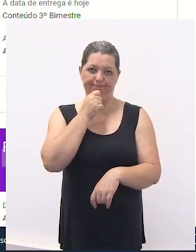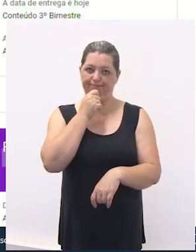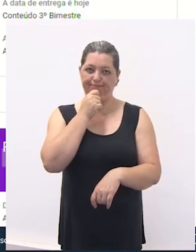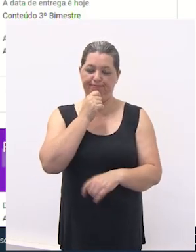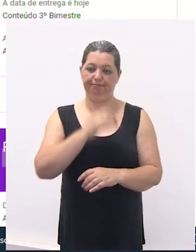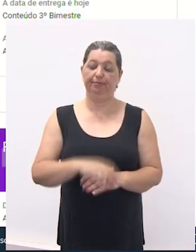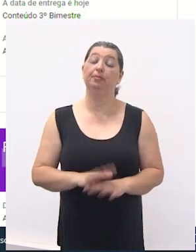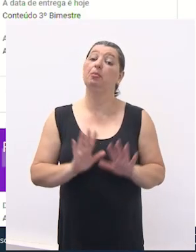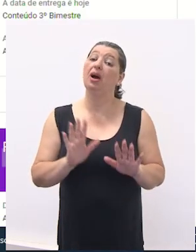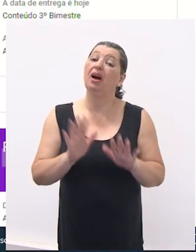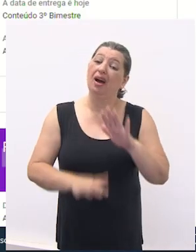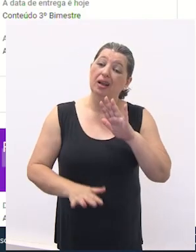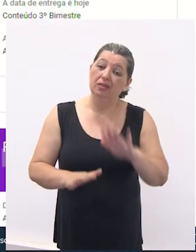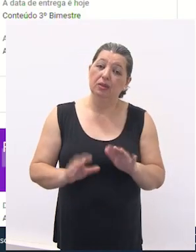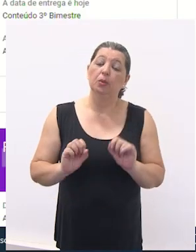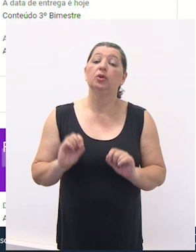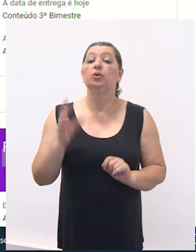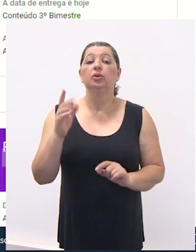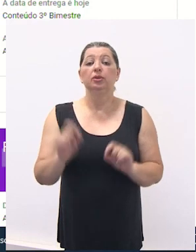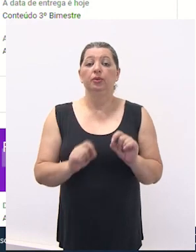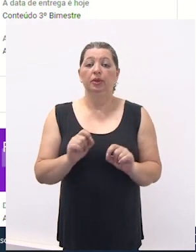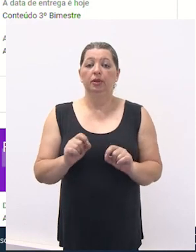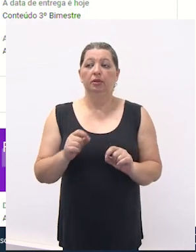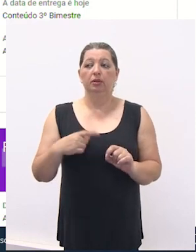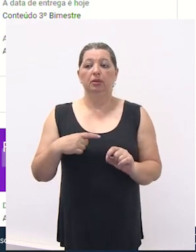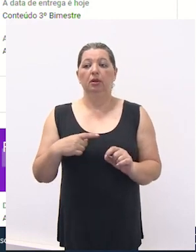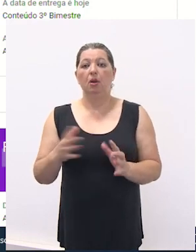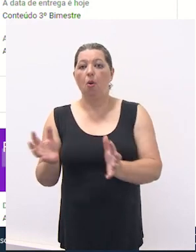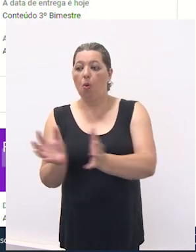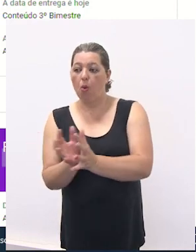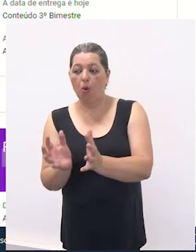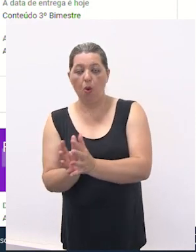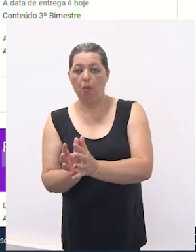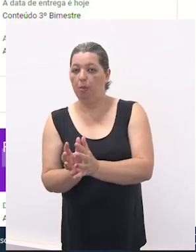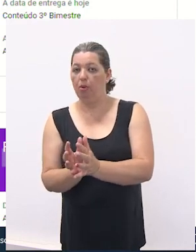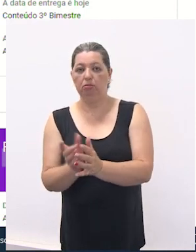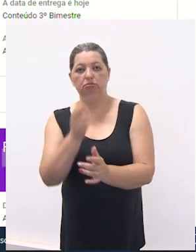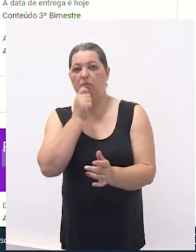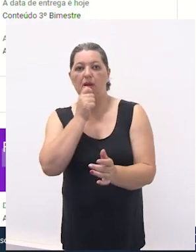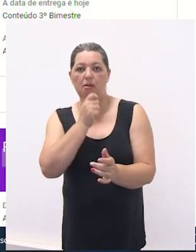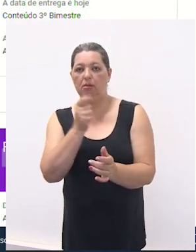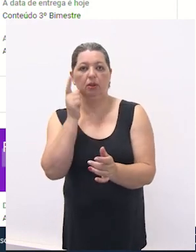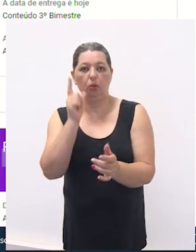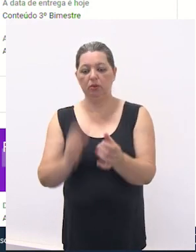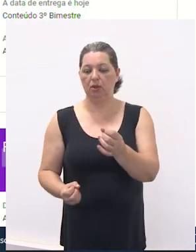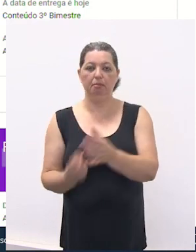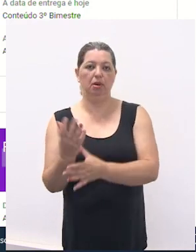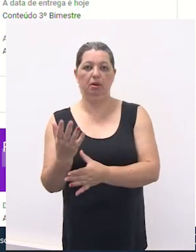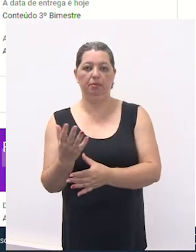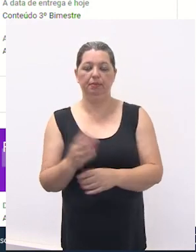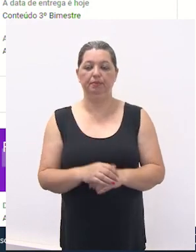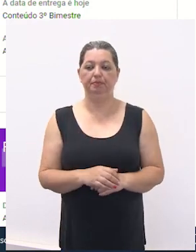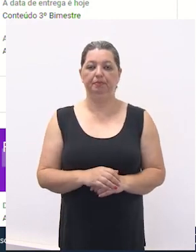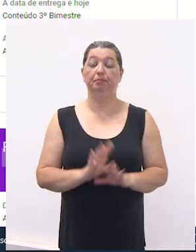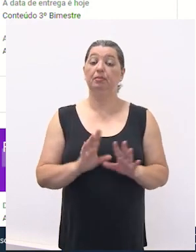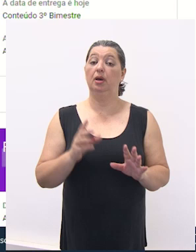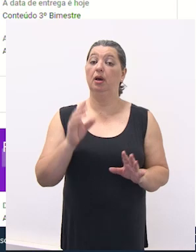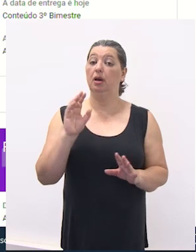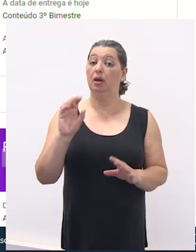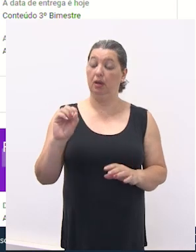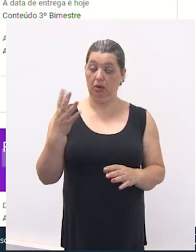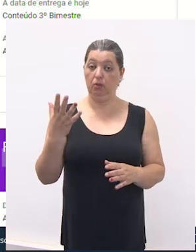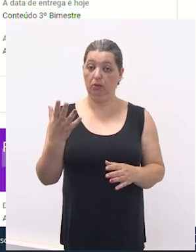às vezes, pode acontecer de alguma turma não ser criada. Então, quando isso acontece, que